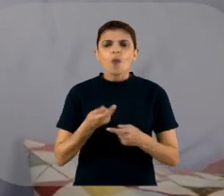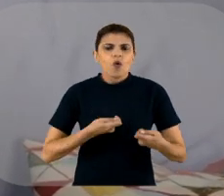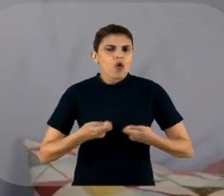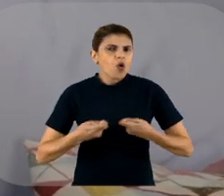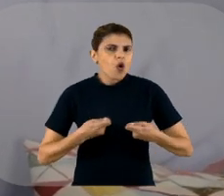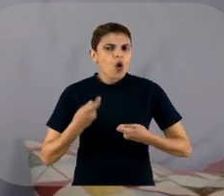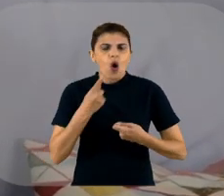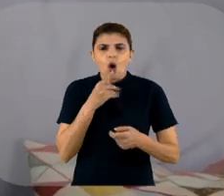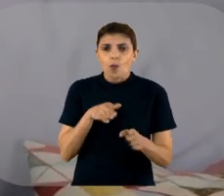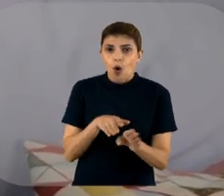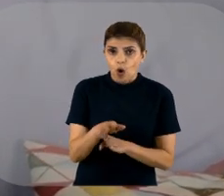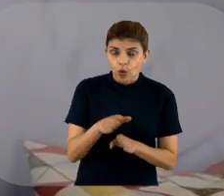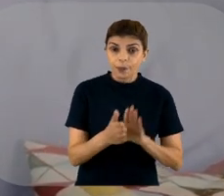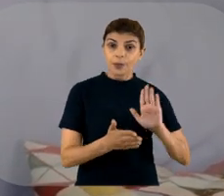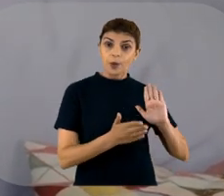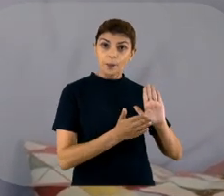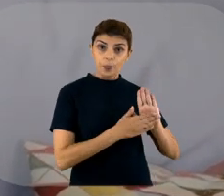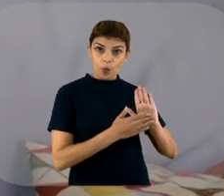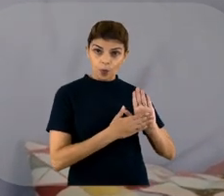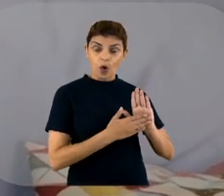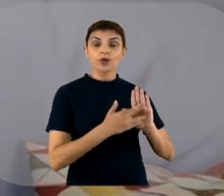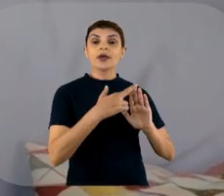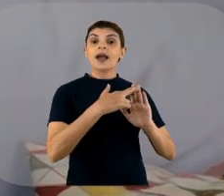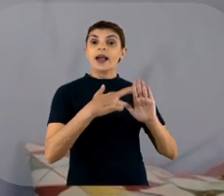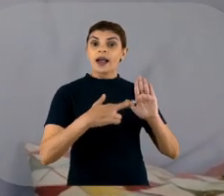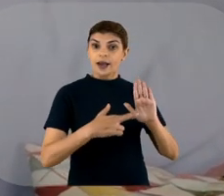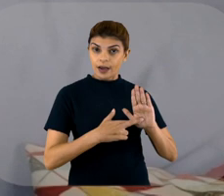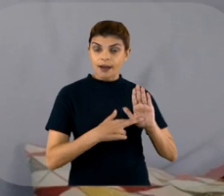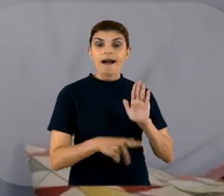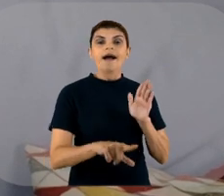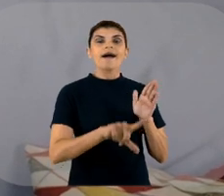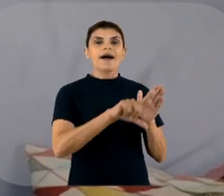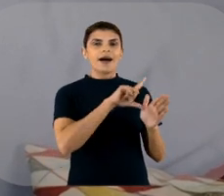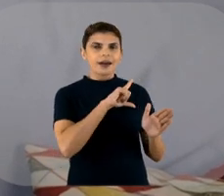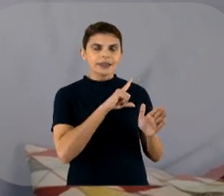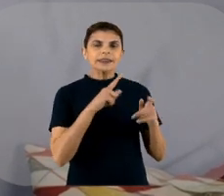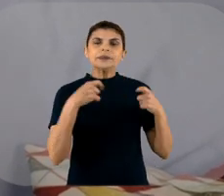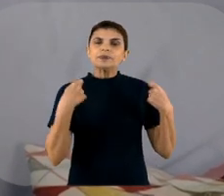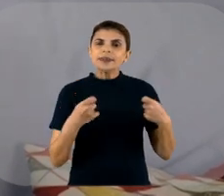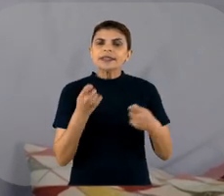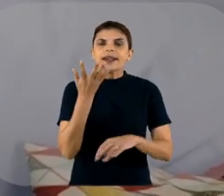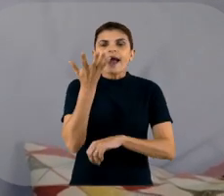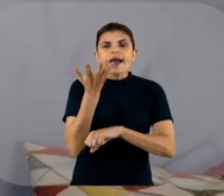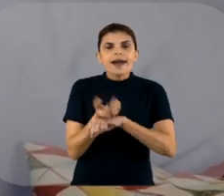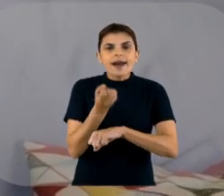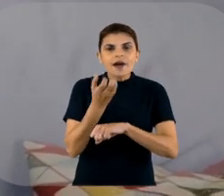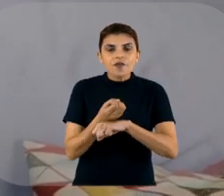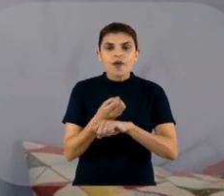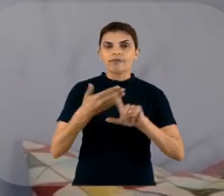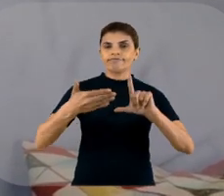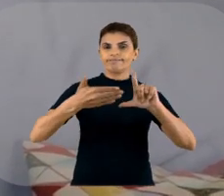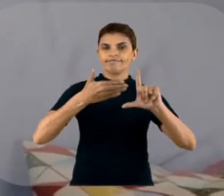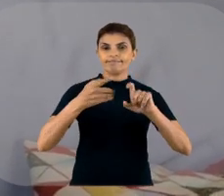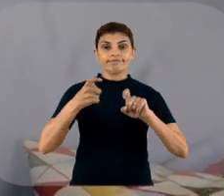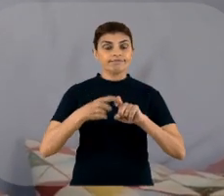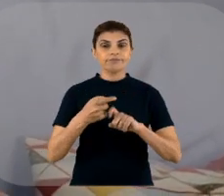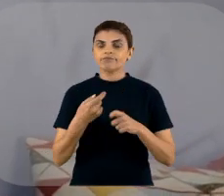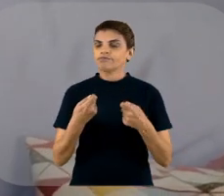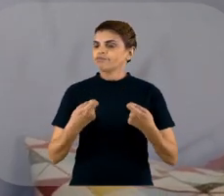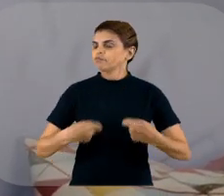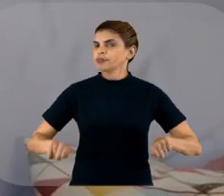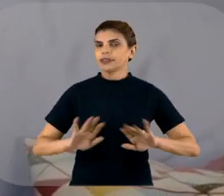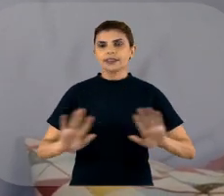que ser conduzido? Na proposta de regulamentação anterior, você tinha que gravar as consultas. Não tem mais